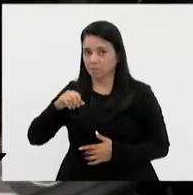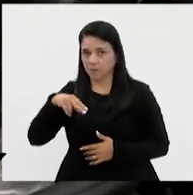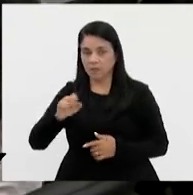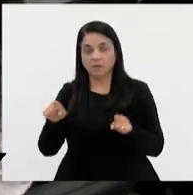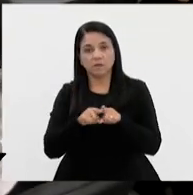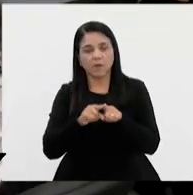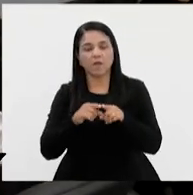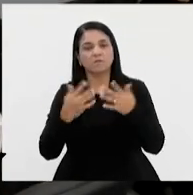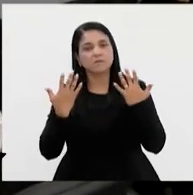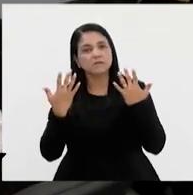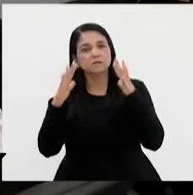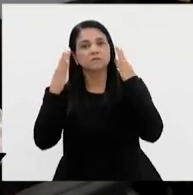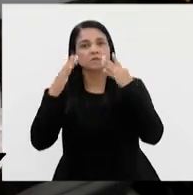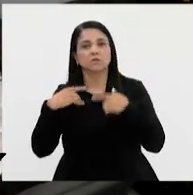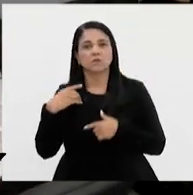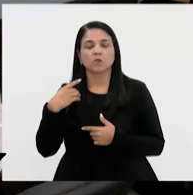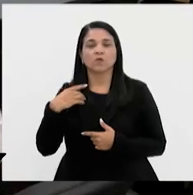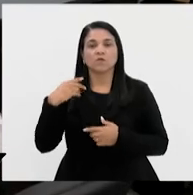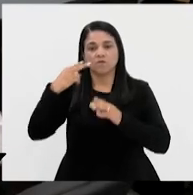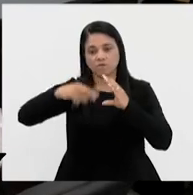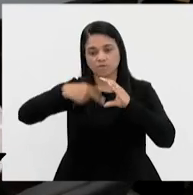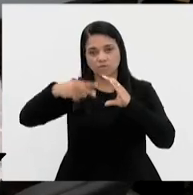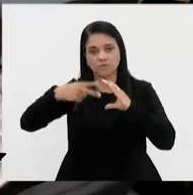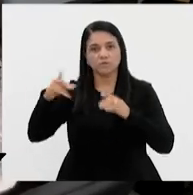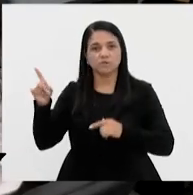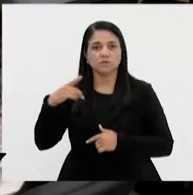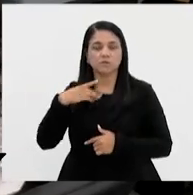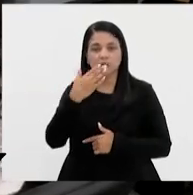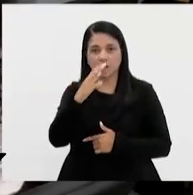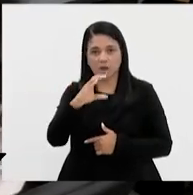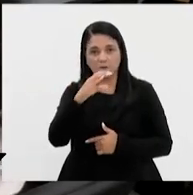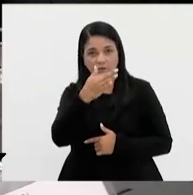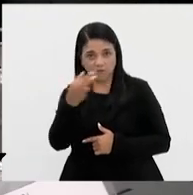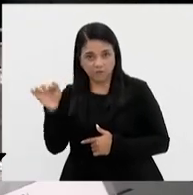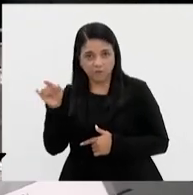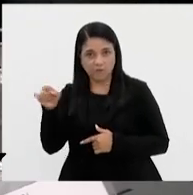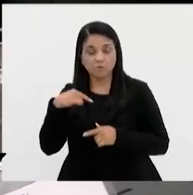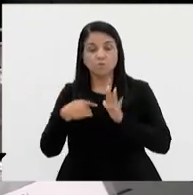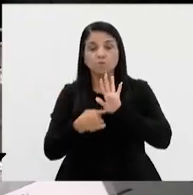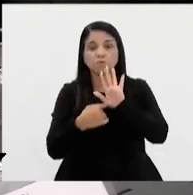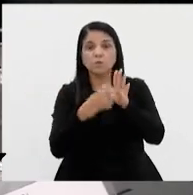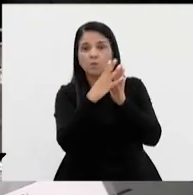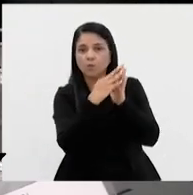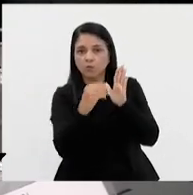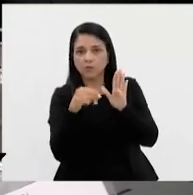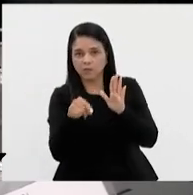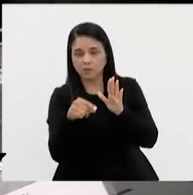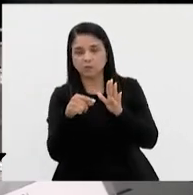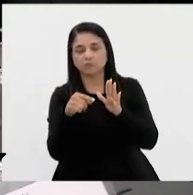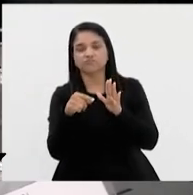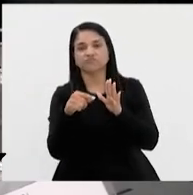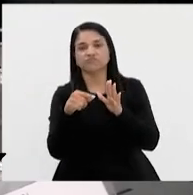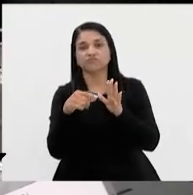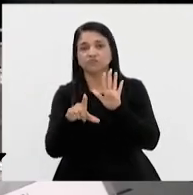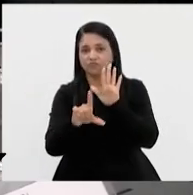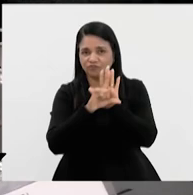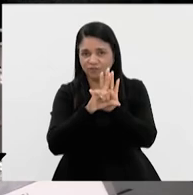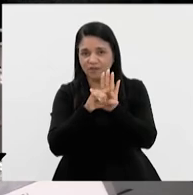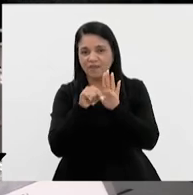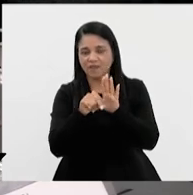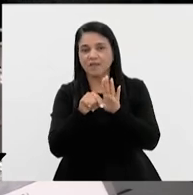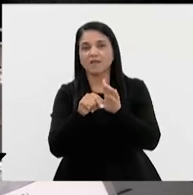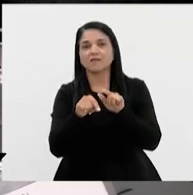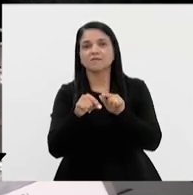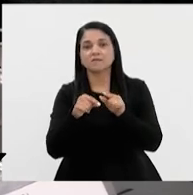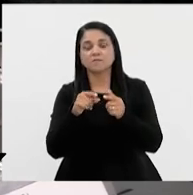de Cabo Frio, Josias. Sugerir a você que apresente esse modelo de legislação para a cidade de Cabo Frio, que implica na promoção